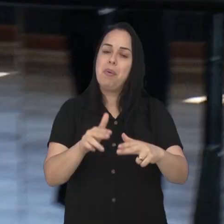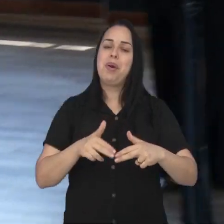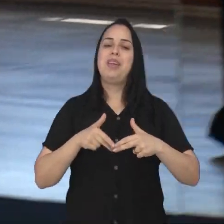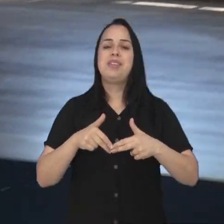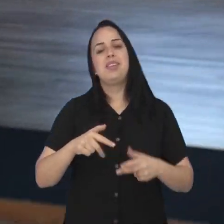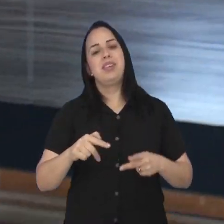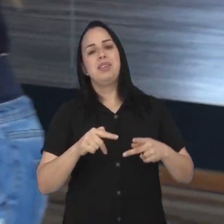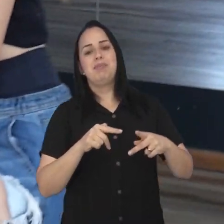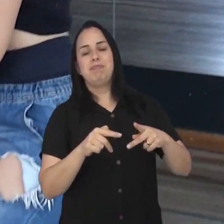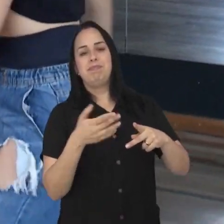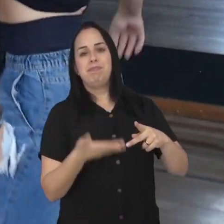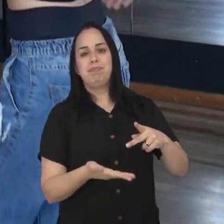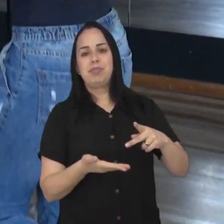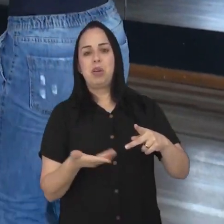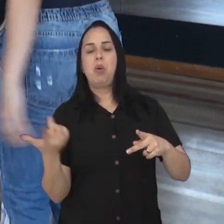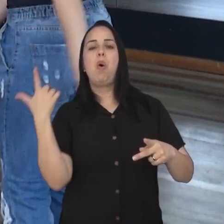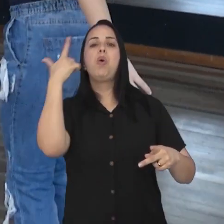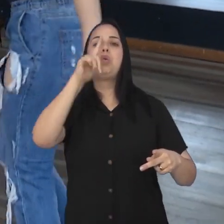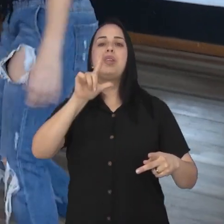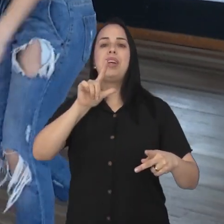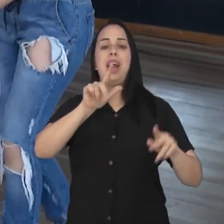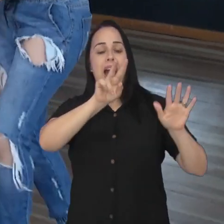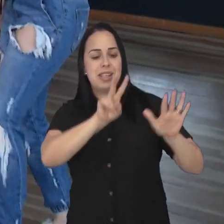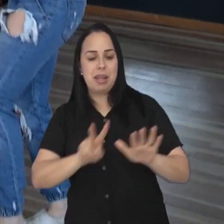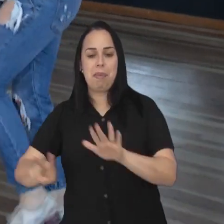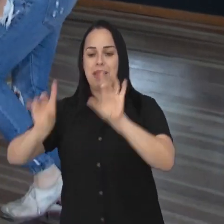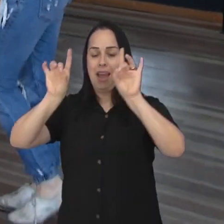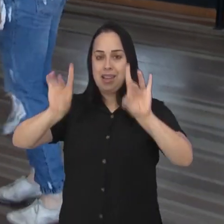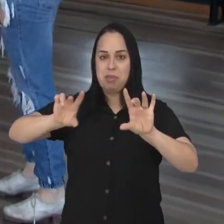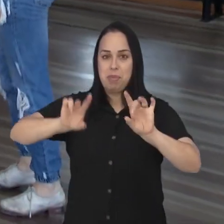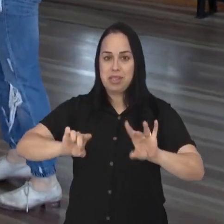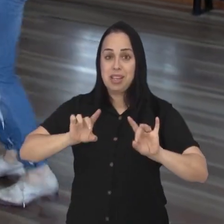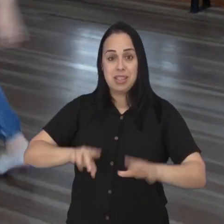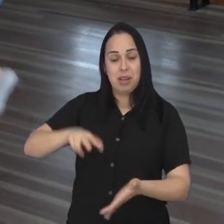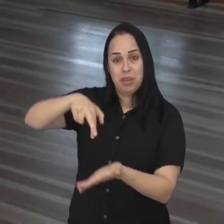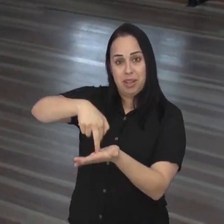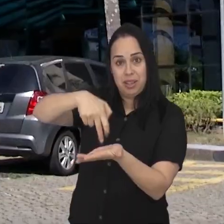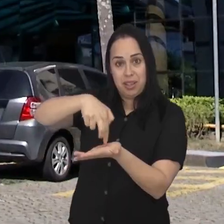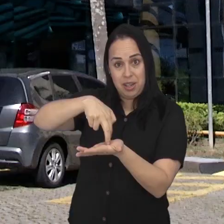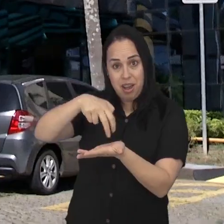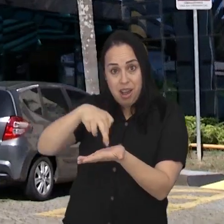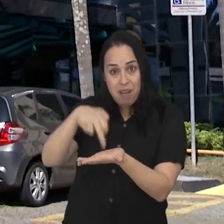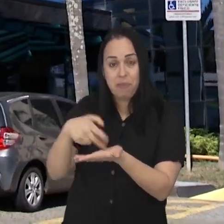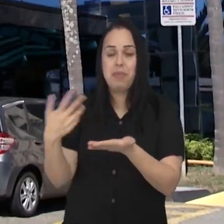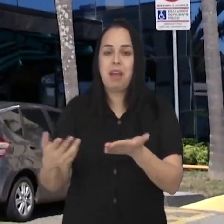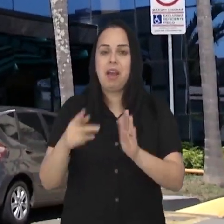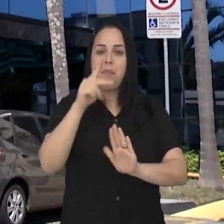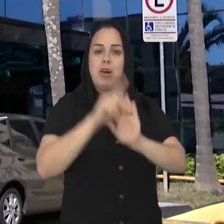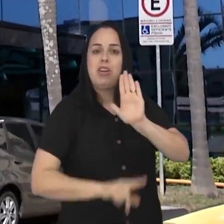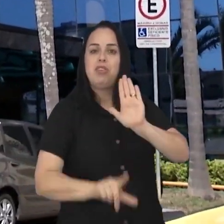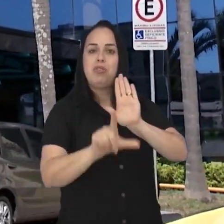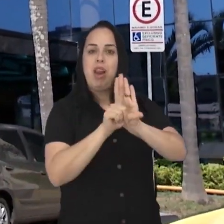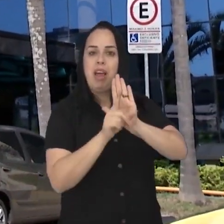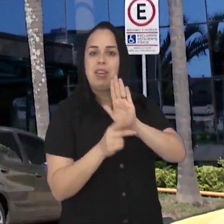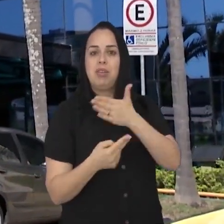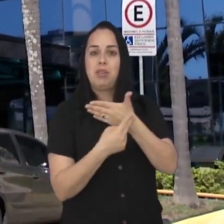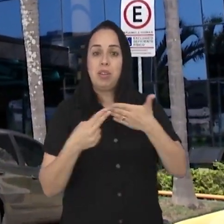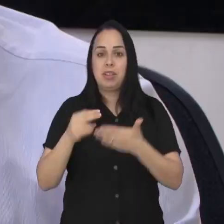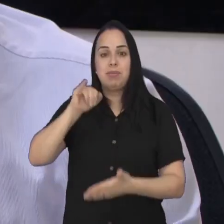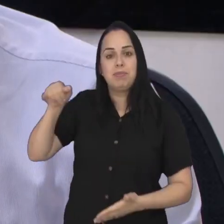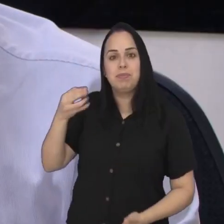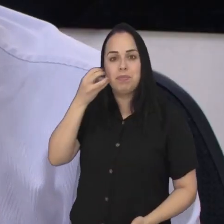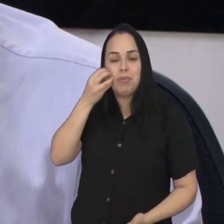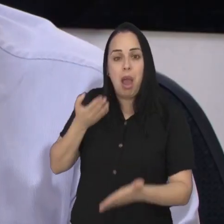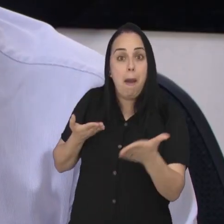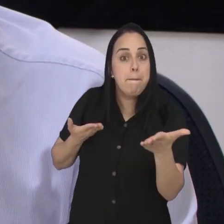país, São José dos Campos acaba de ganhar a Semana do Sapateado. é que a Câmara Municipal aprovou o projeto de